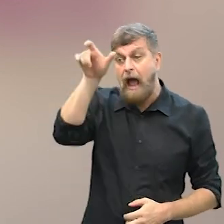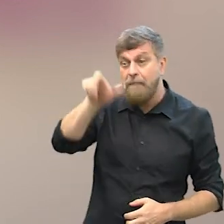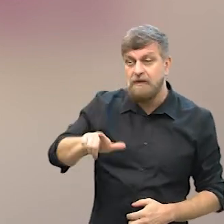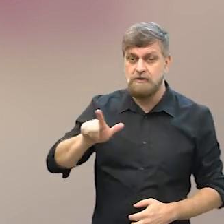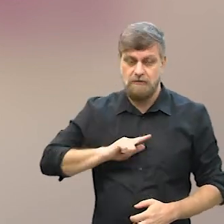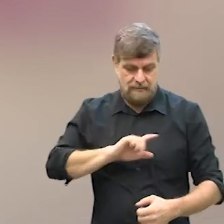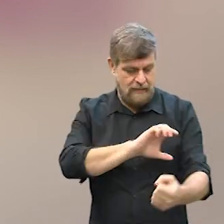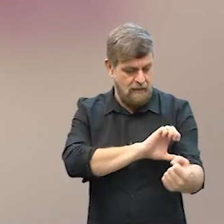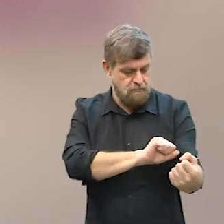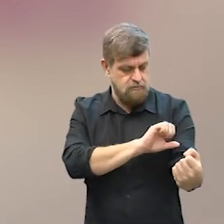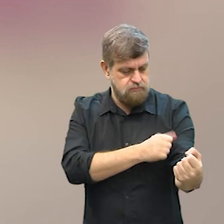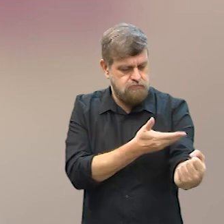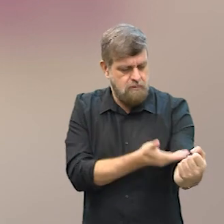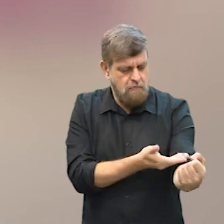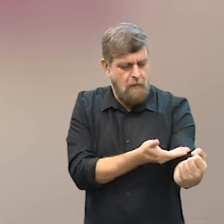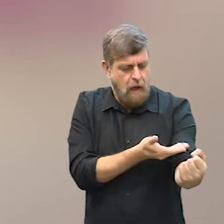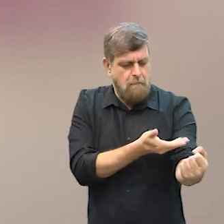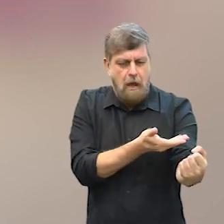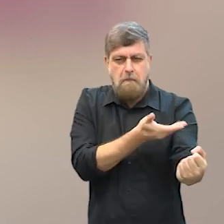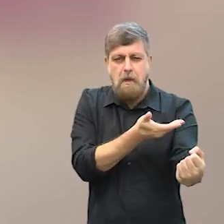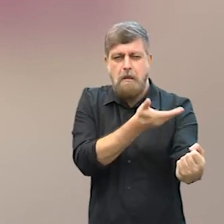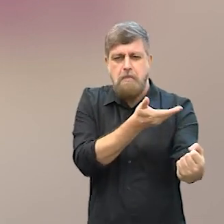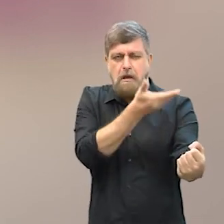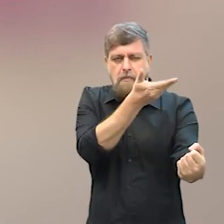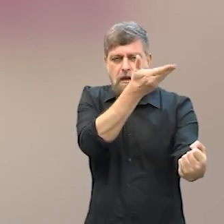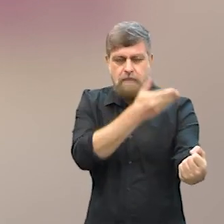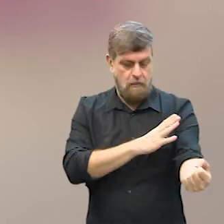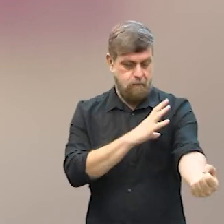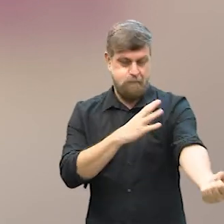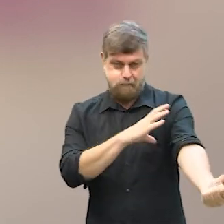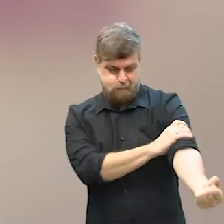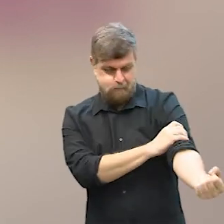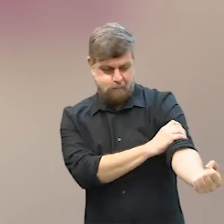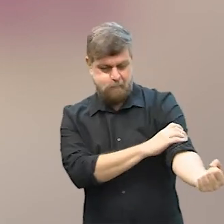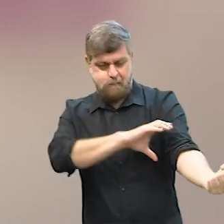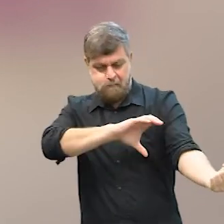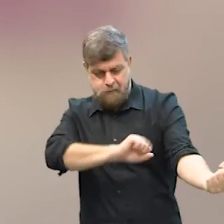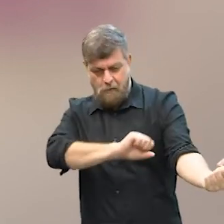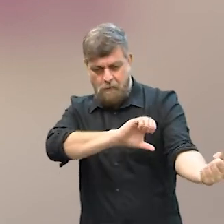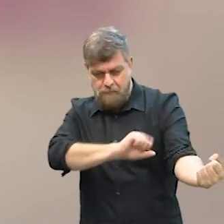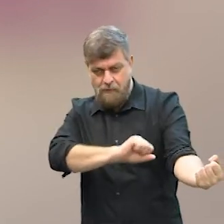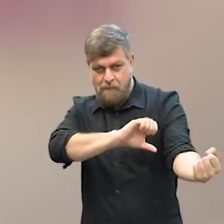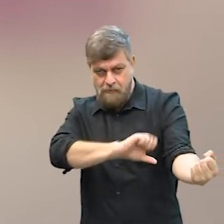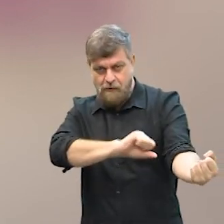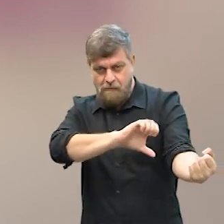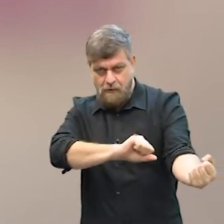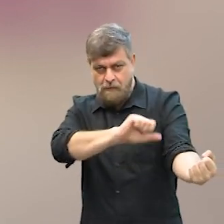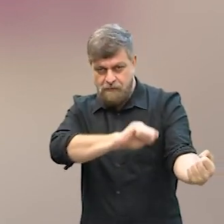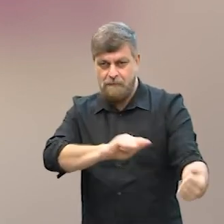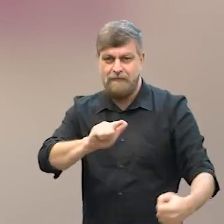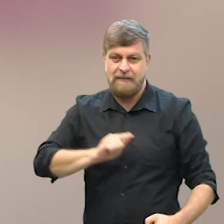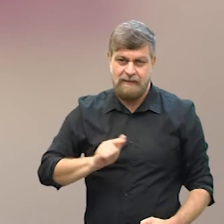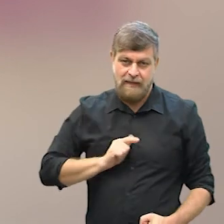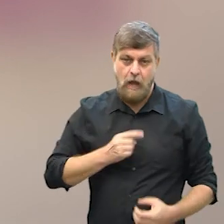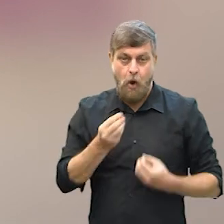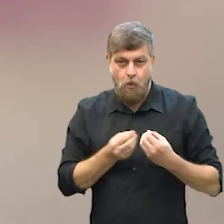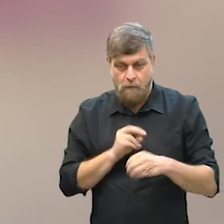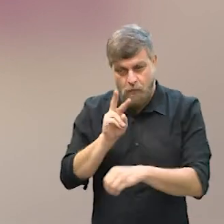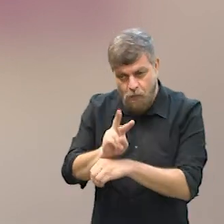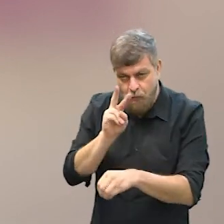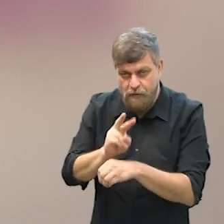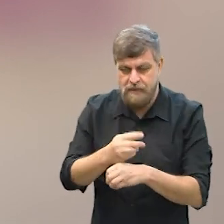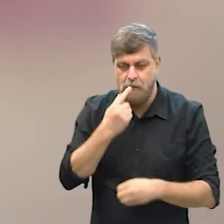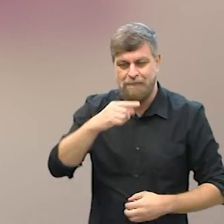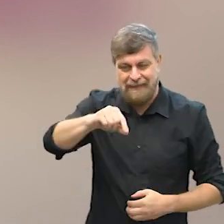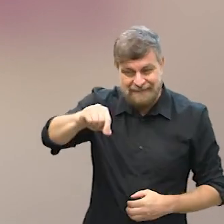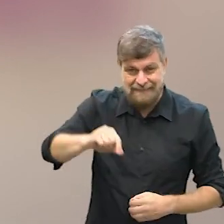hipertenso, tenho a pressão alta, aquela pressão que a gente mede no braço, né? E que precisa tratar com restrição de sal,